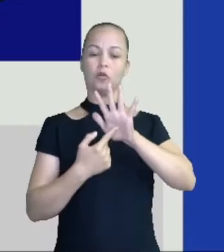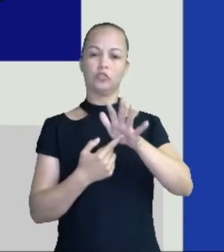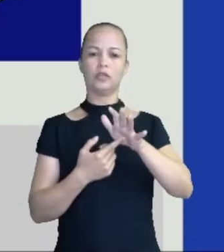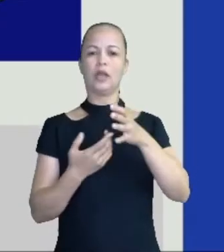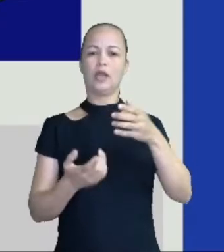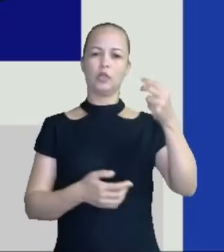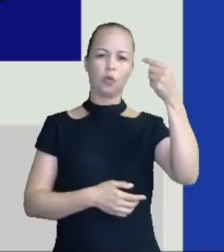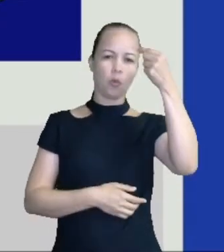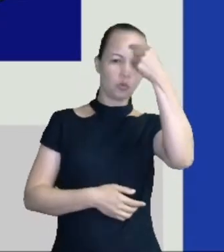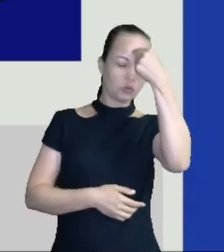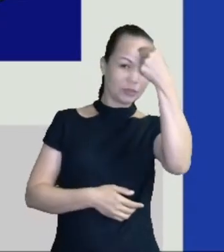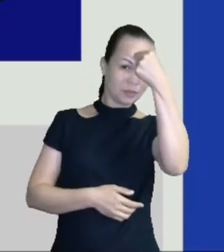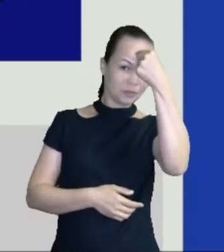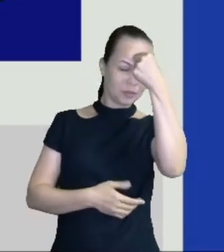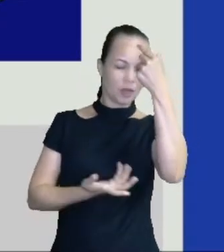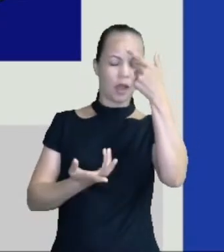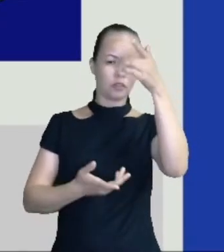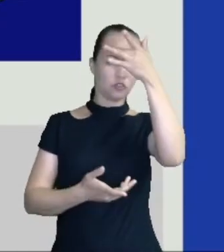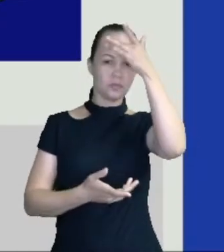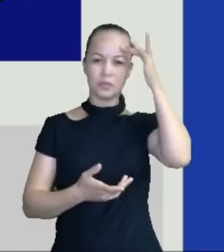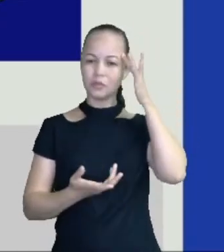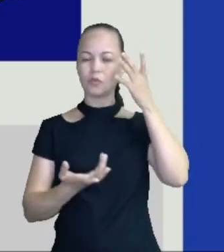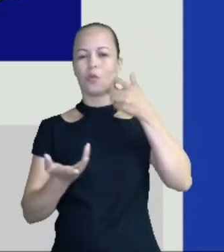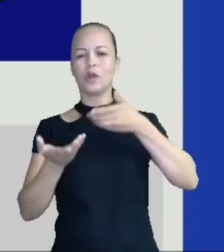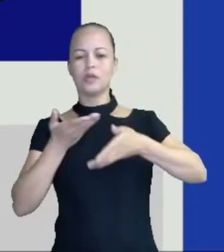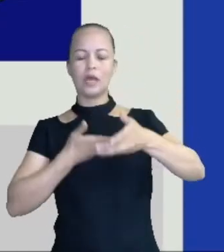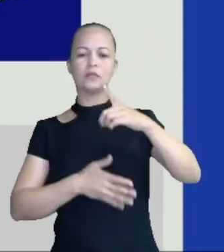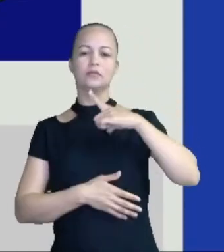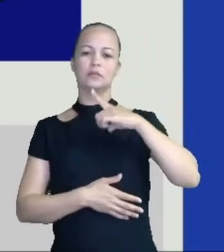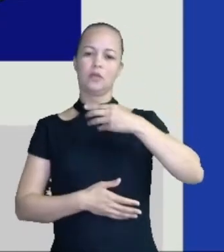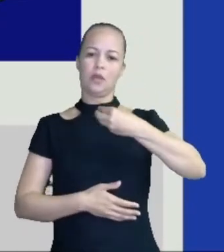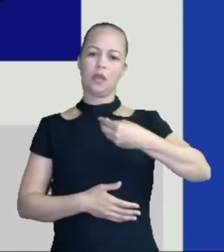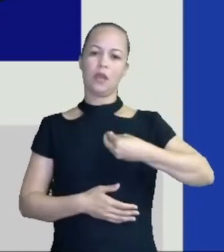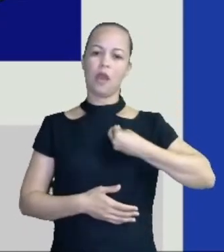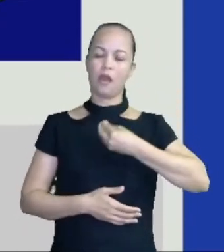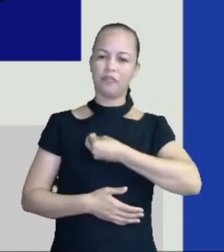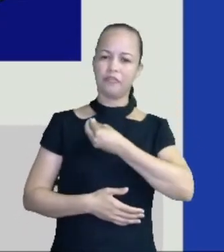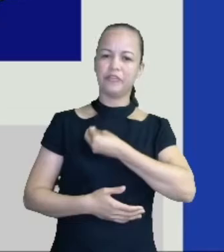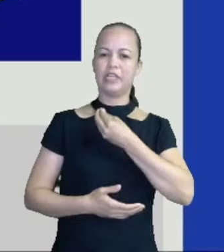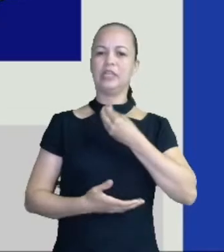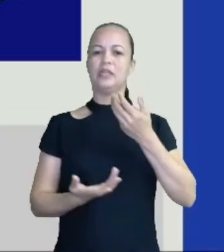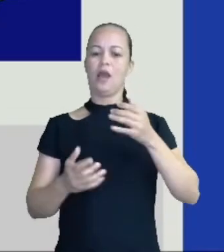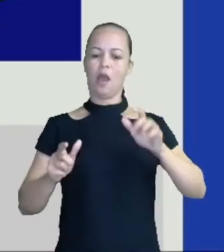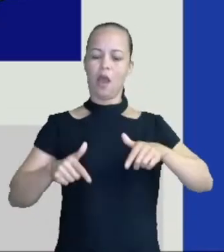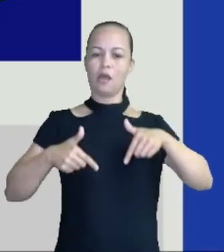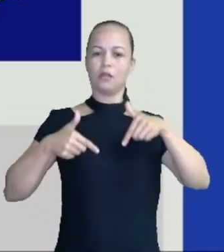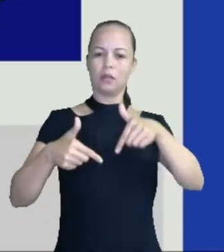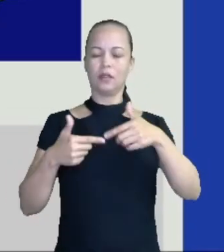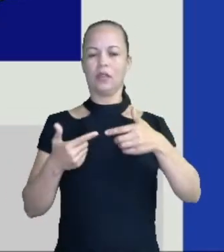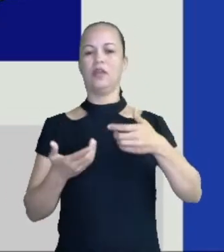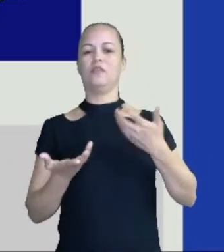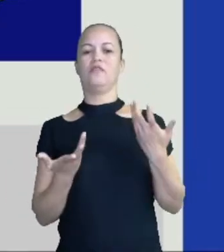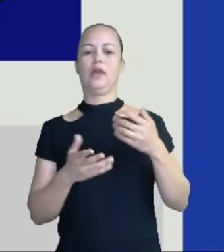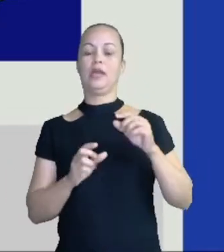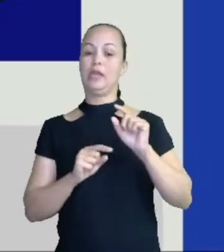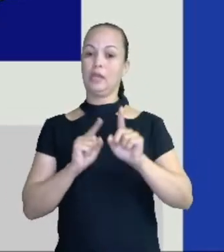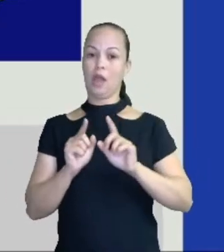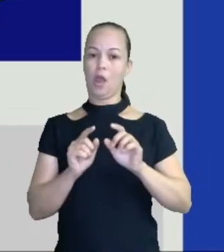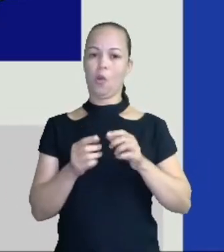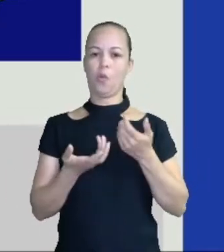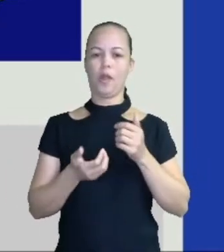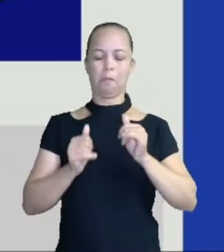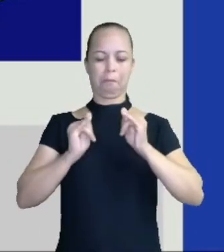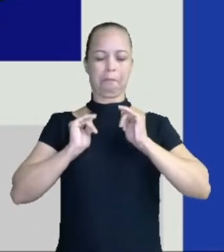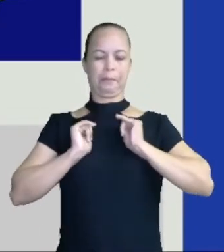hábitos de vida cada vez mais saudáveis, a apresentar uma vida ativa, né? Não ter uma vida sedentária, para que a gente consiga